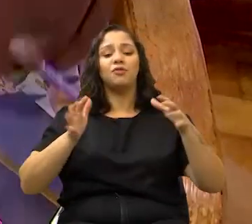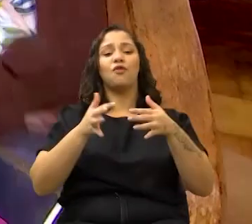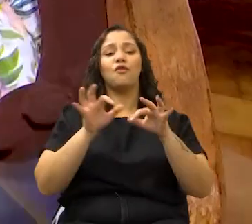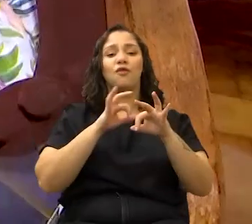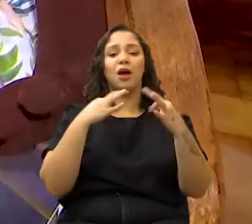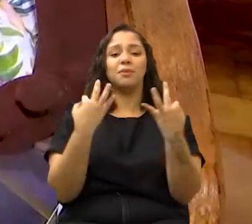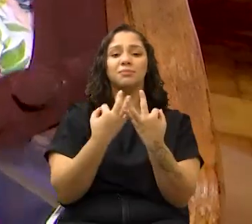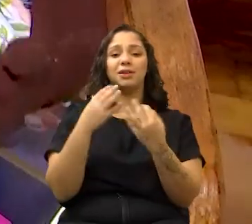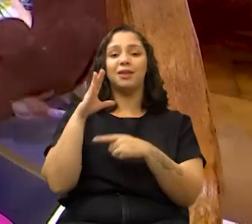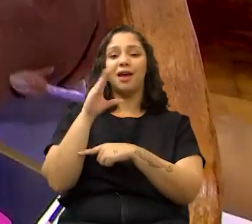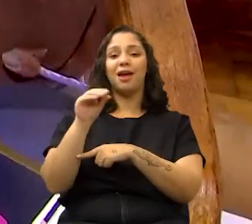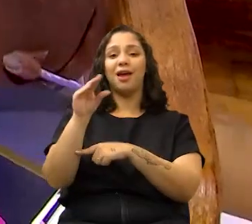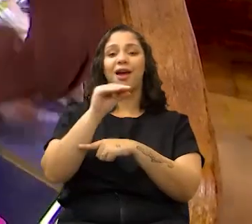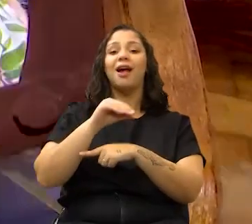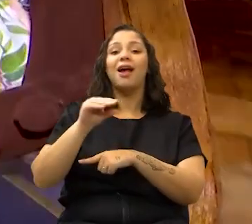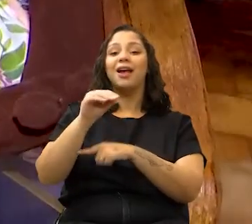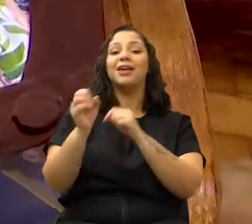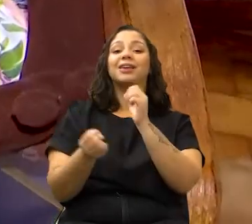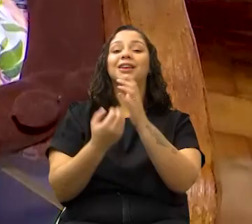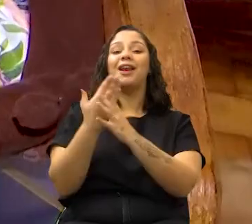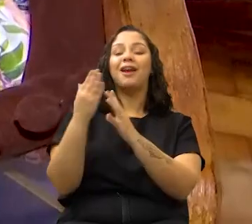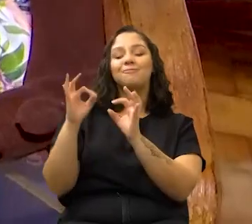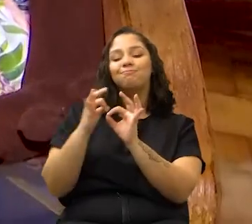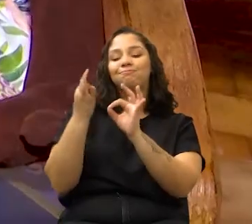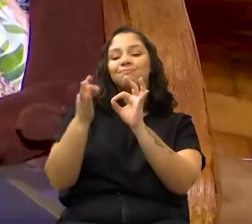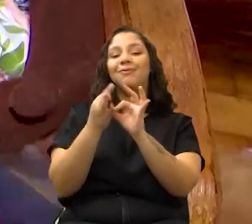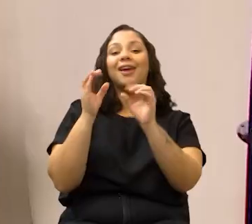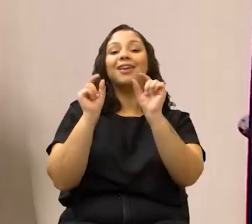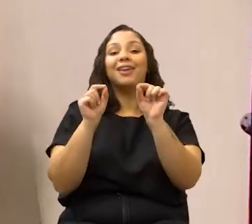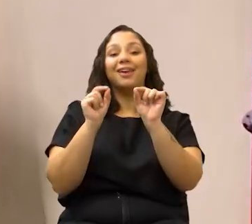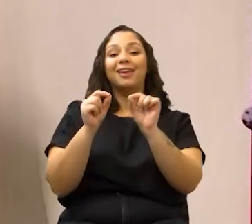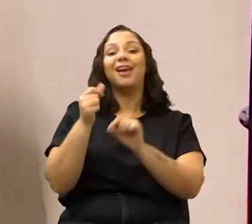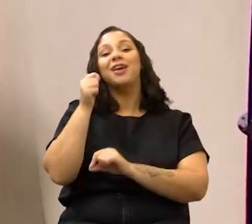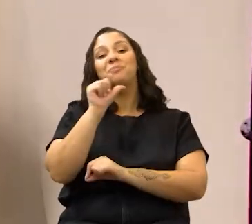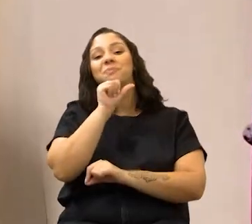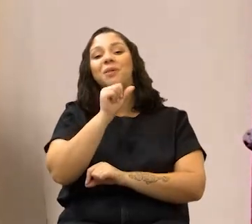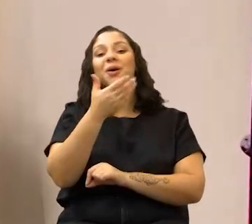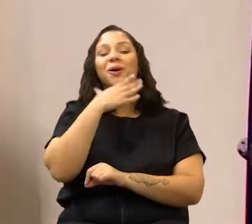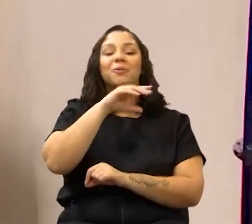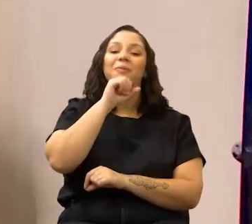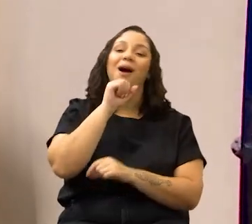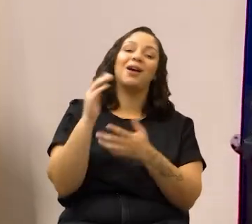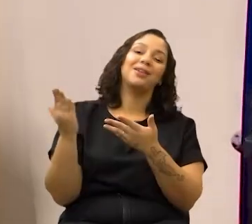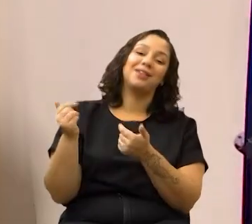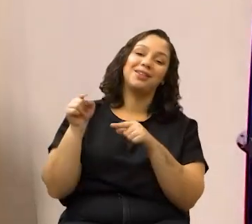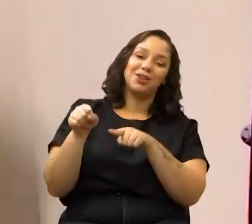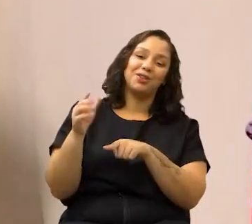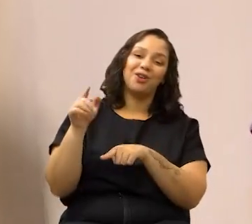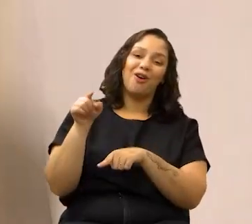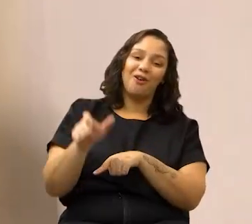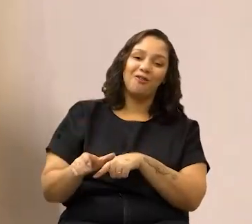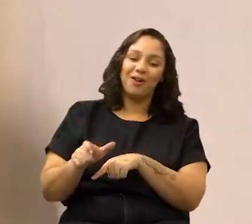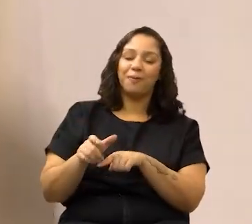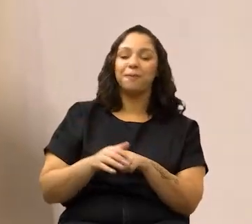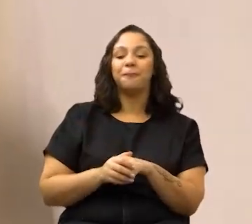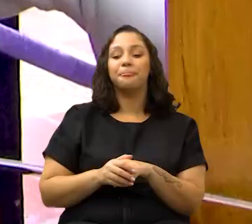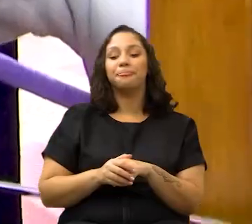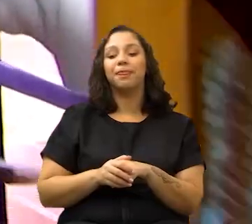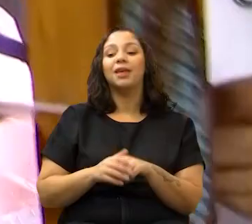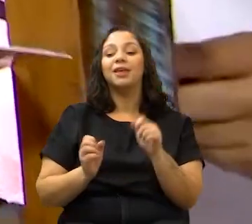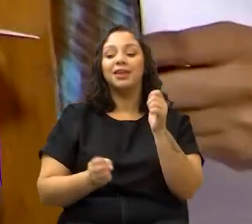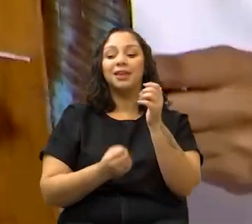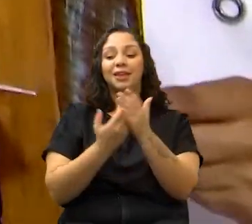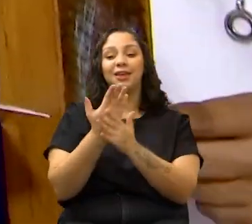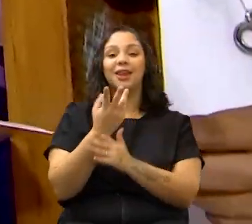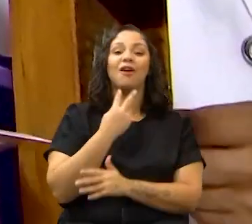Os fantoches são confeccionados pelos pais da jovem, enquanto a criação dos personagens, como a boneca Nina e